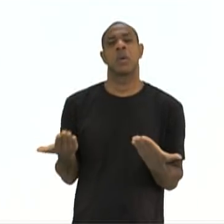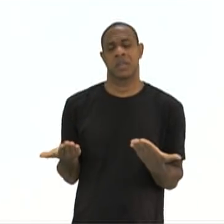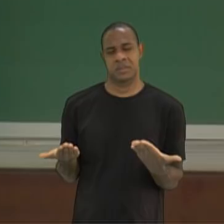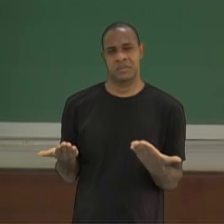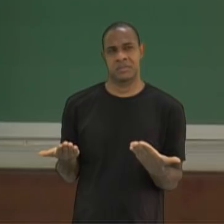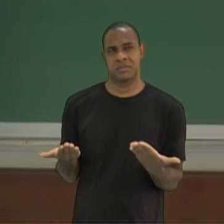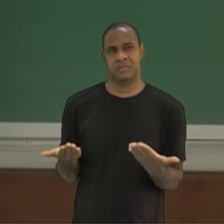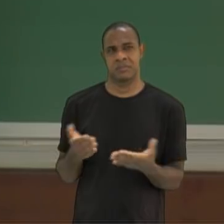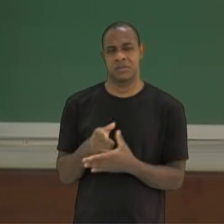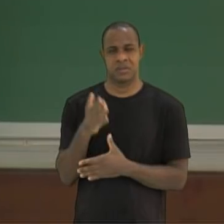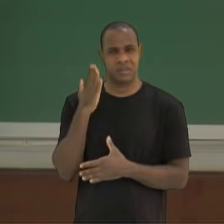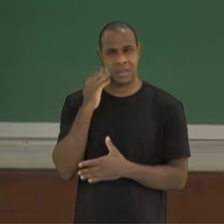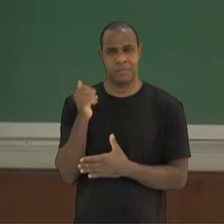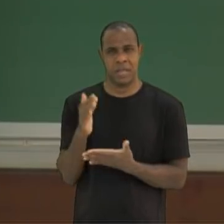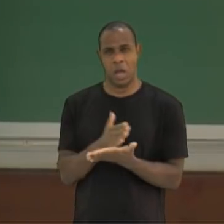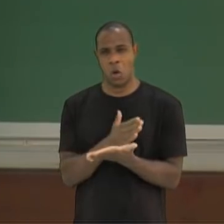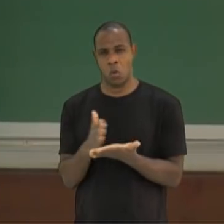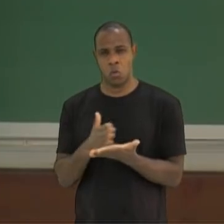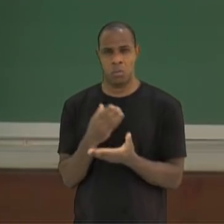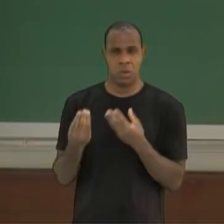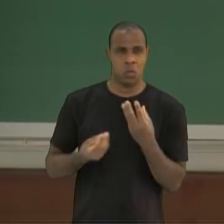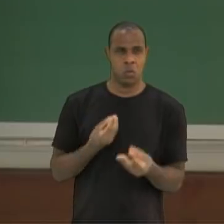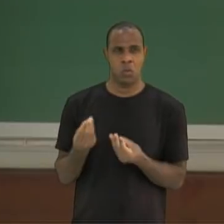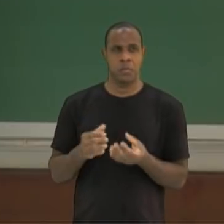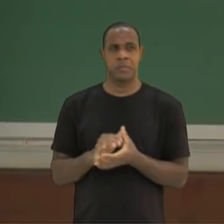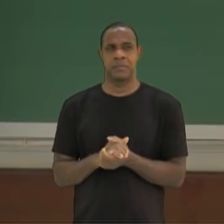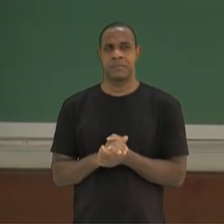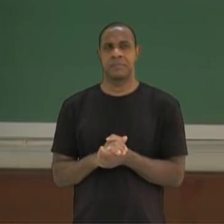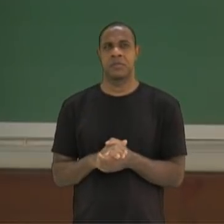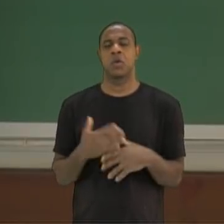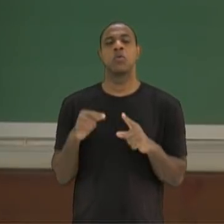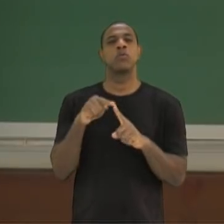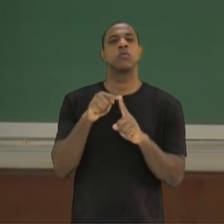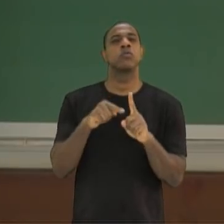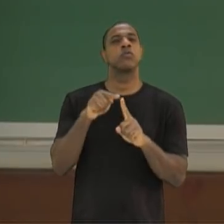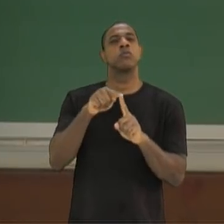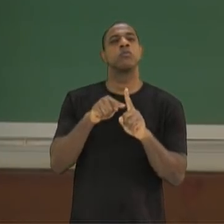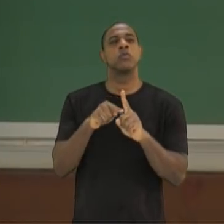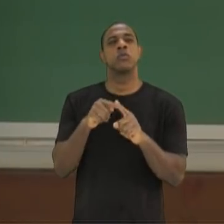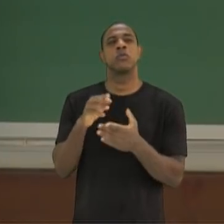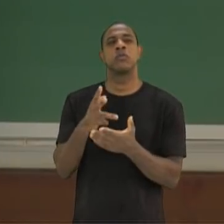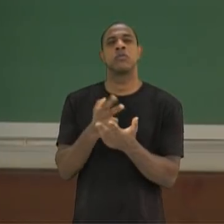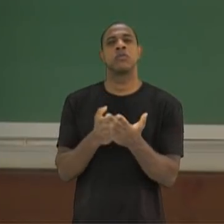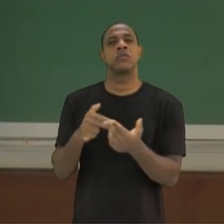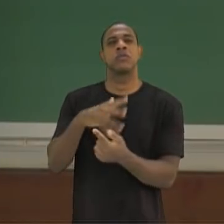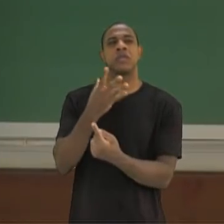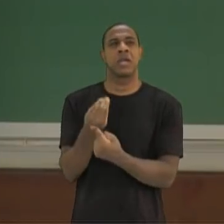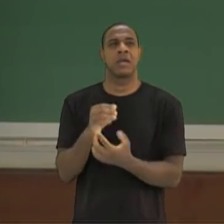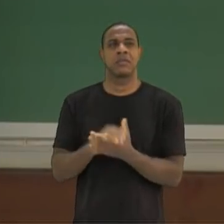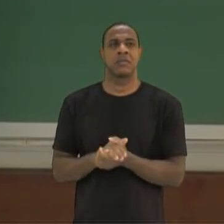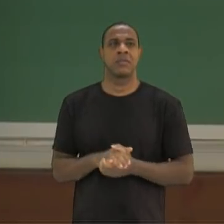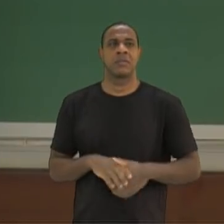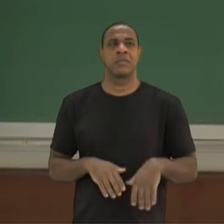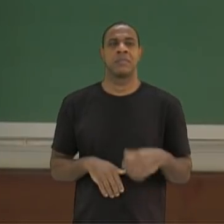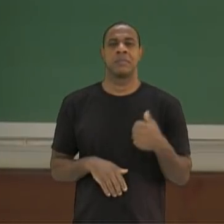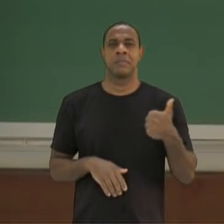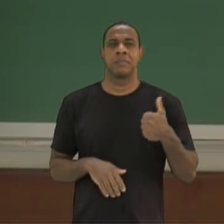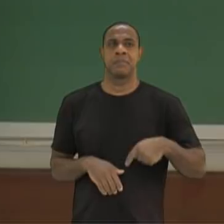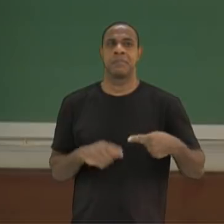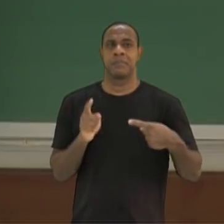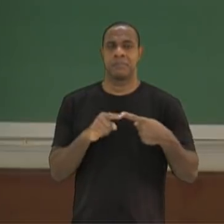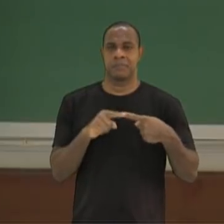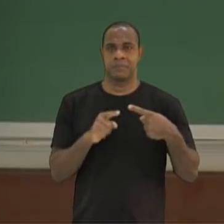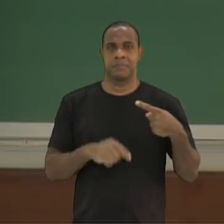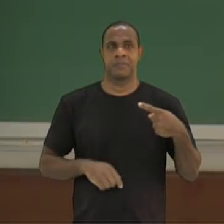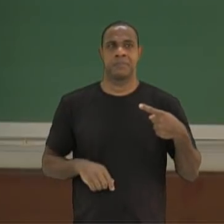você sabe algumas? Vamos pensar. Então, vamos ver ali comigo. Quais são os tipos de arte? Primeira, dance. A dança é considerada um